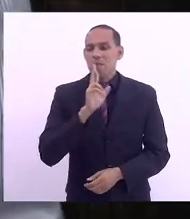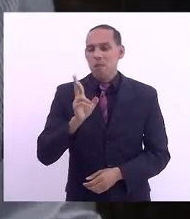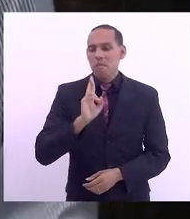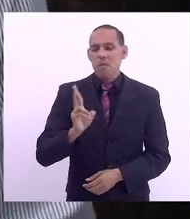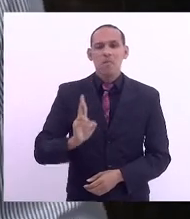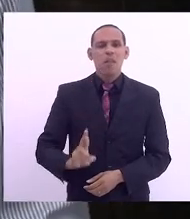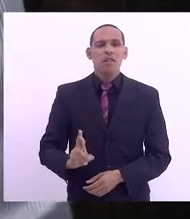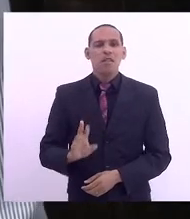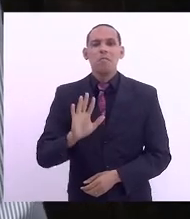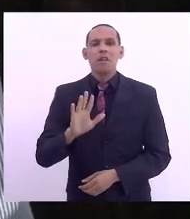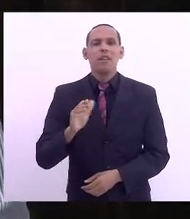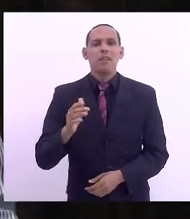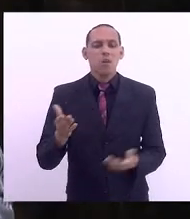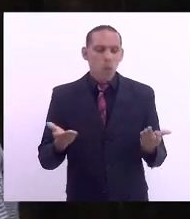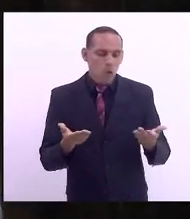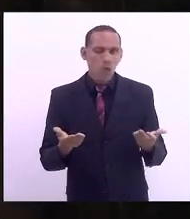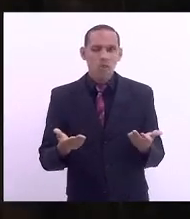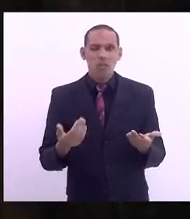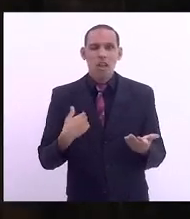eu respondo